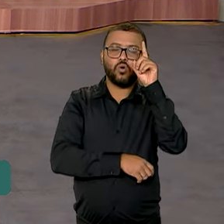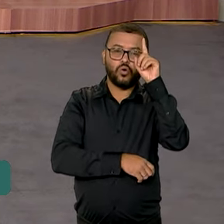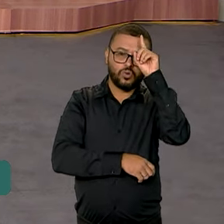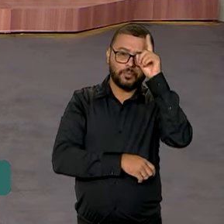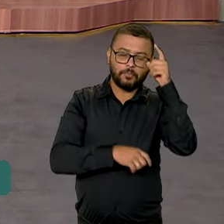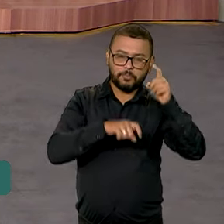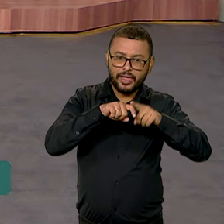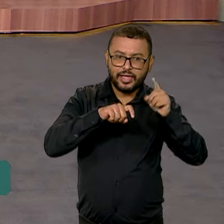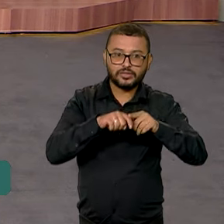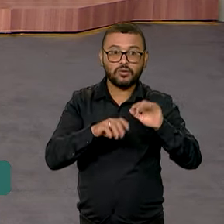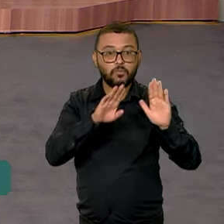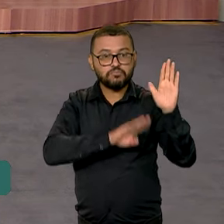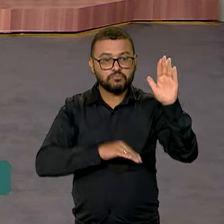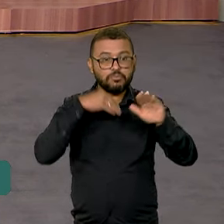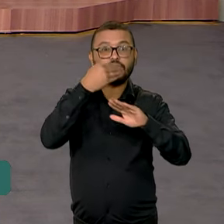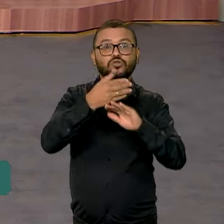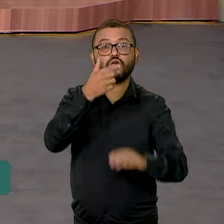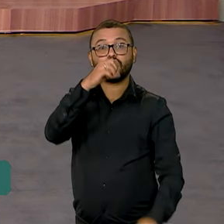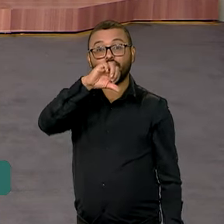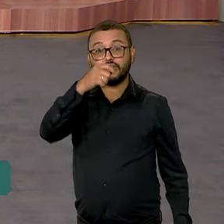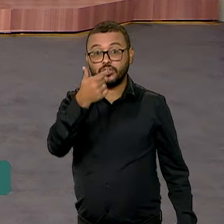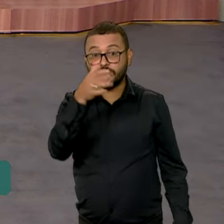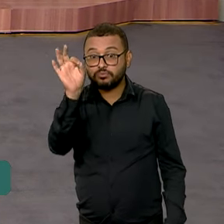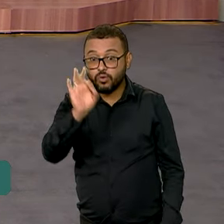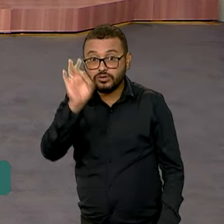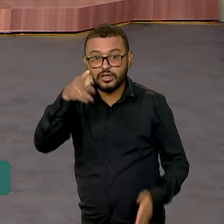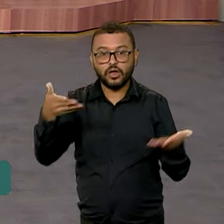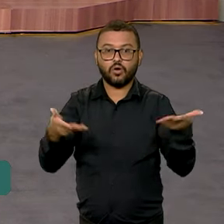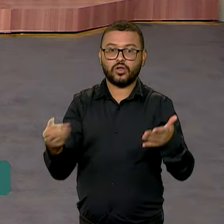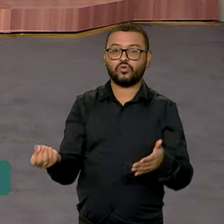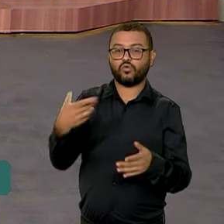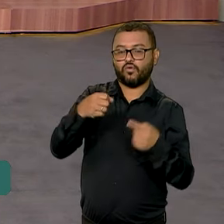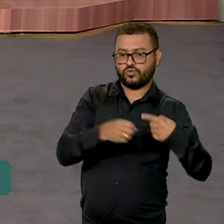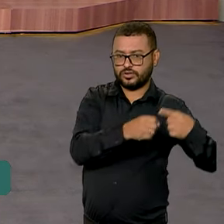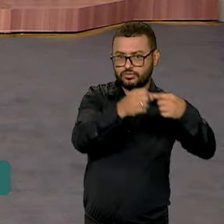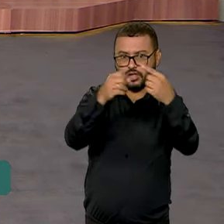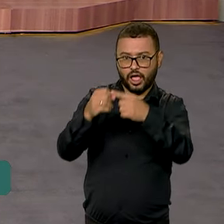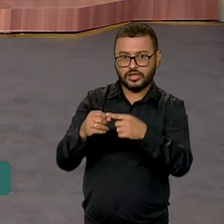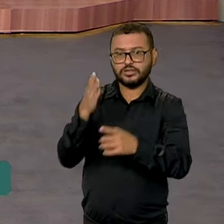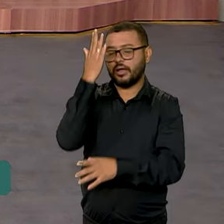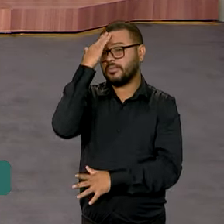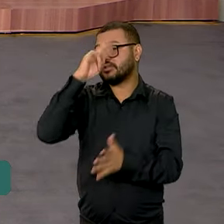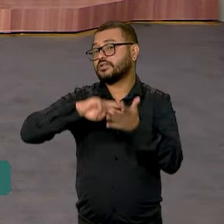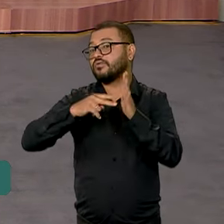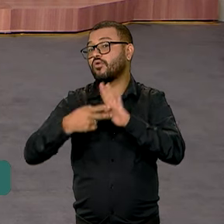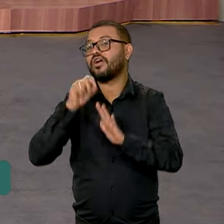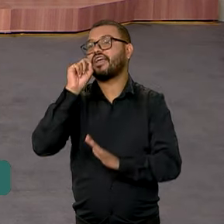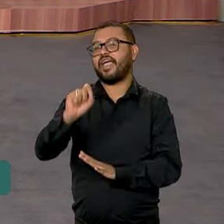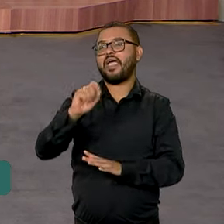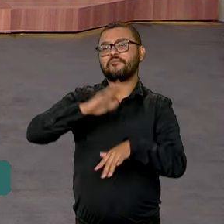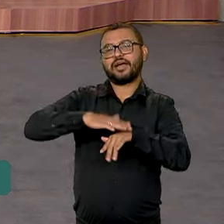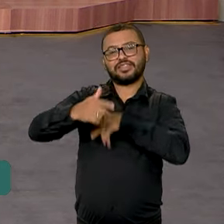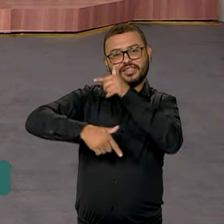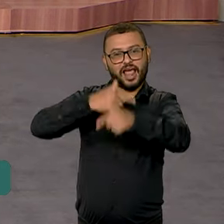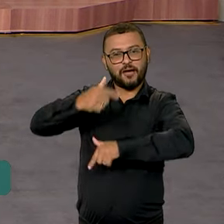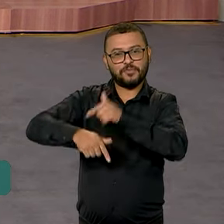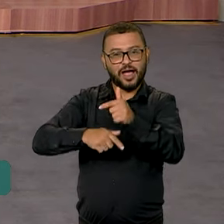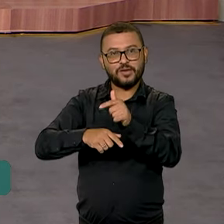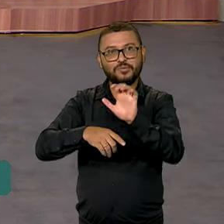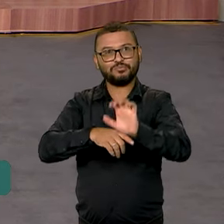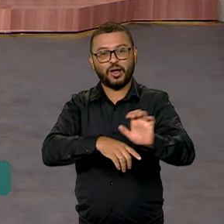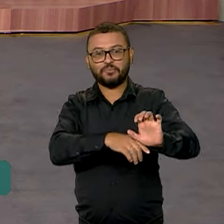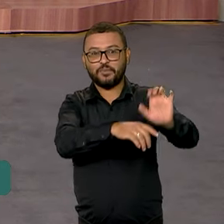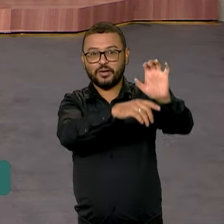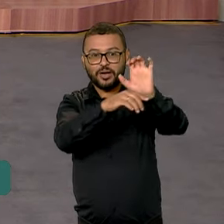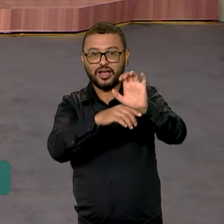de 82% para 92% dos municípios. Isso significa que o serviço já está presente em cerca